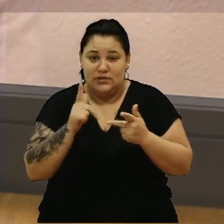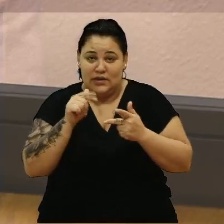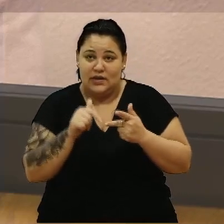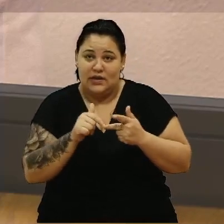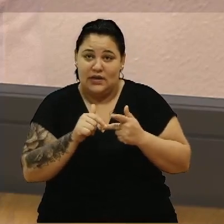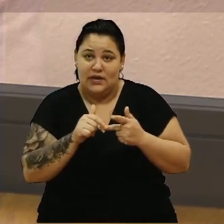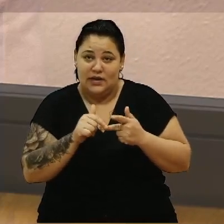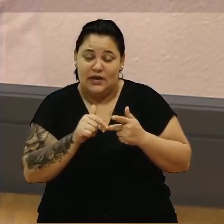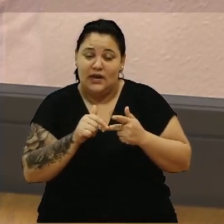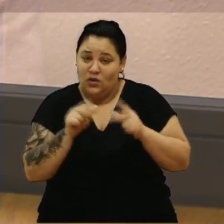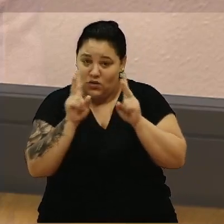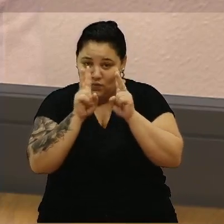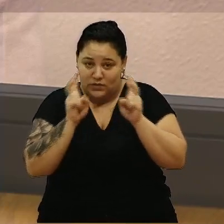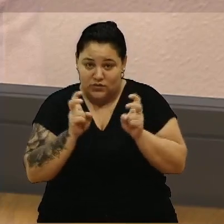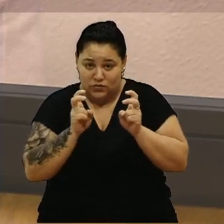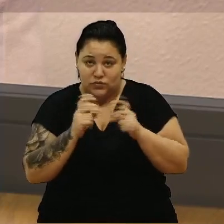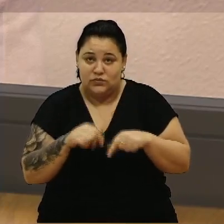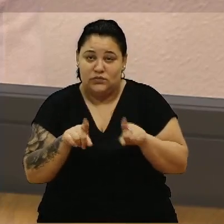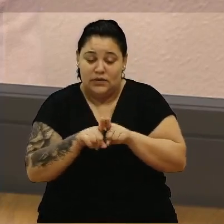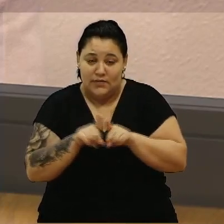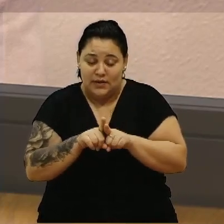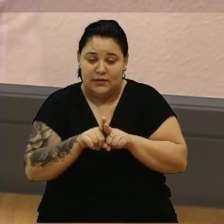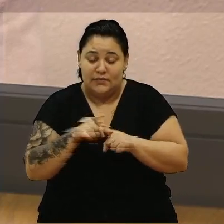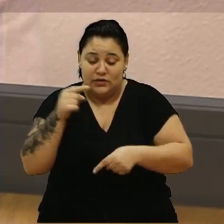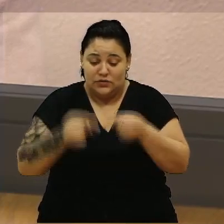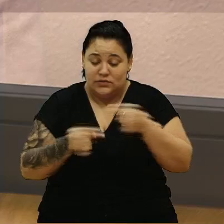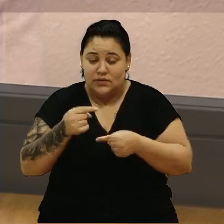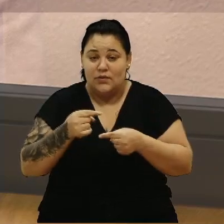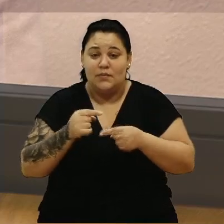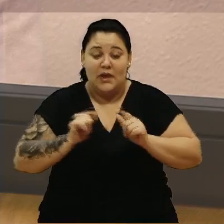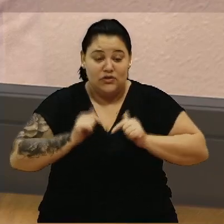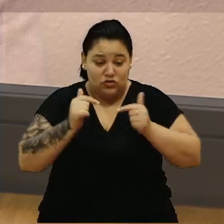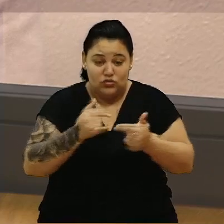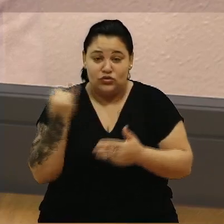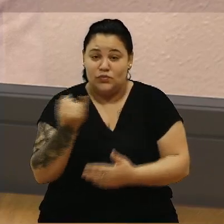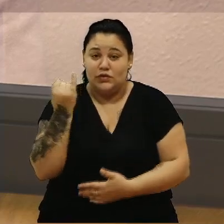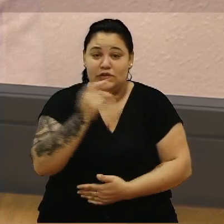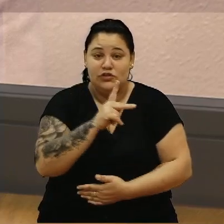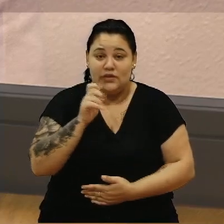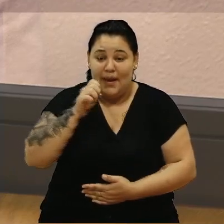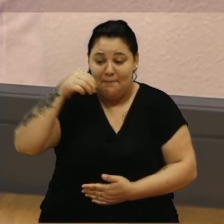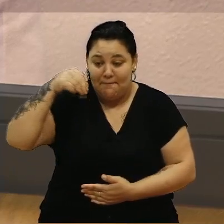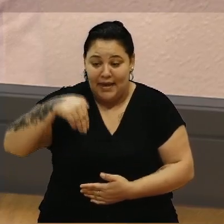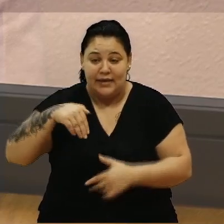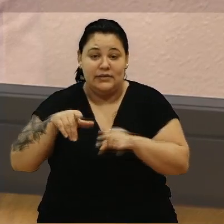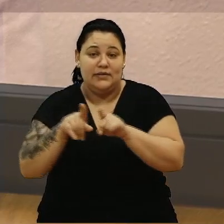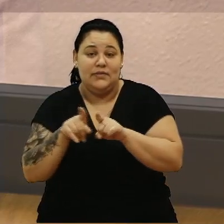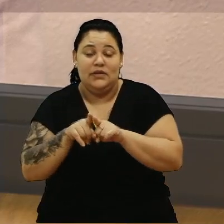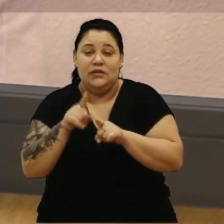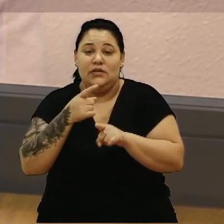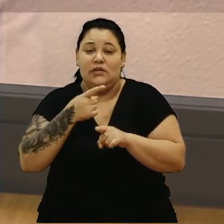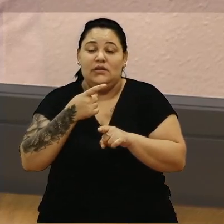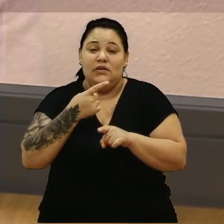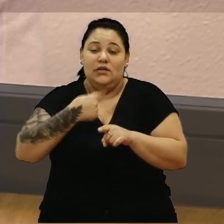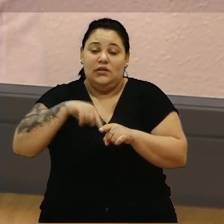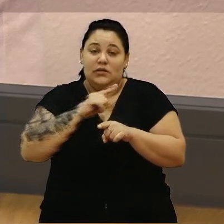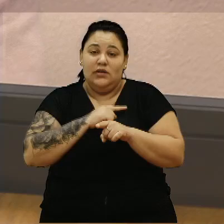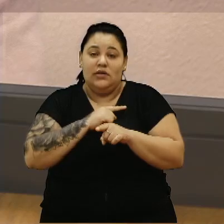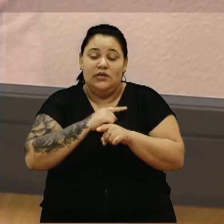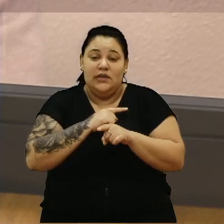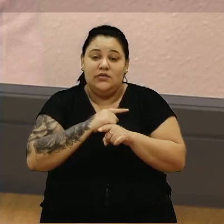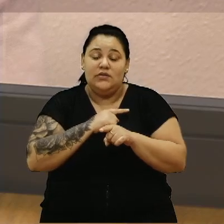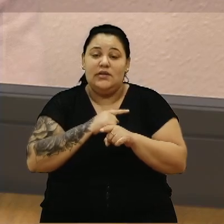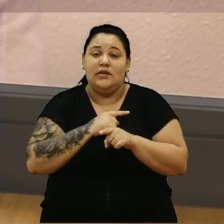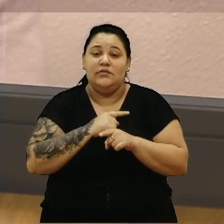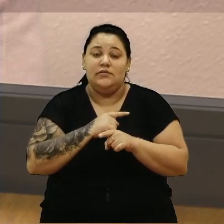para discussão e foi uma importante iniciativa da PEN, né? Ali a discussão que nós tivemos, todo o debate que a gente